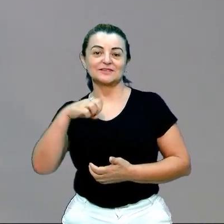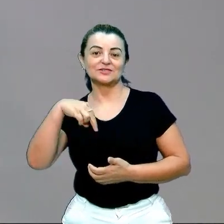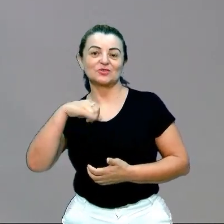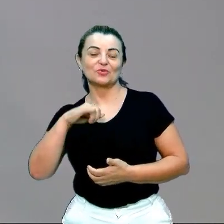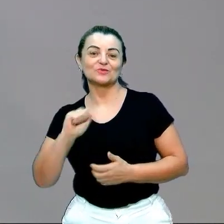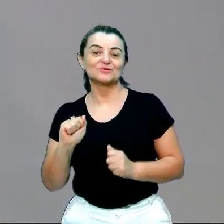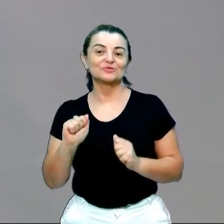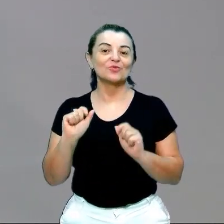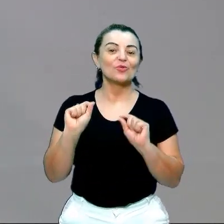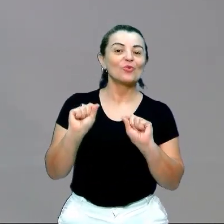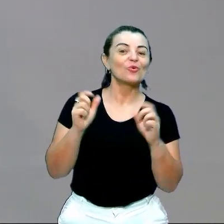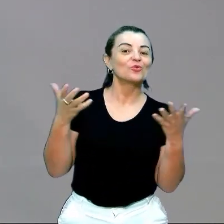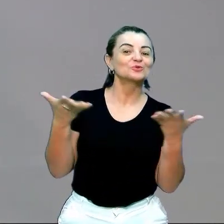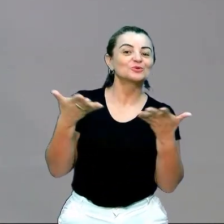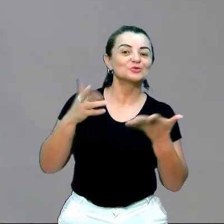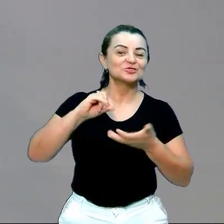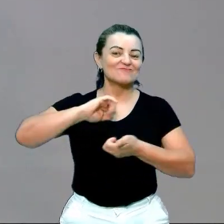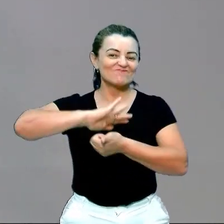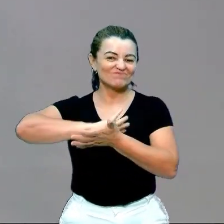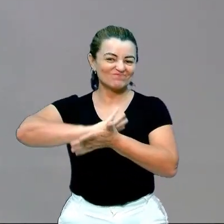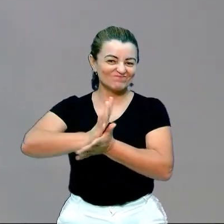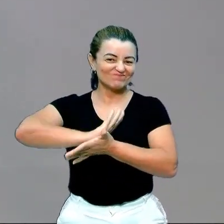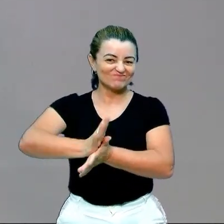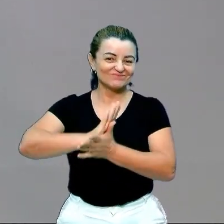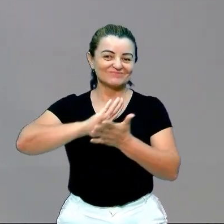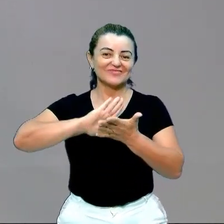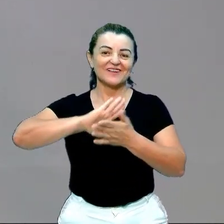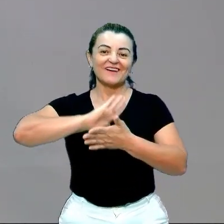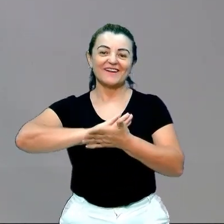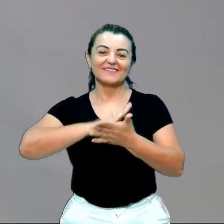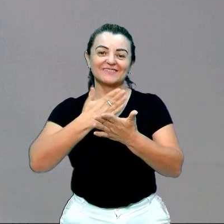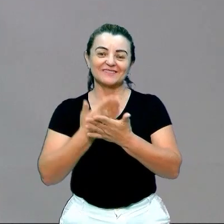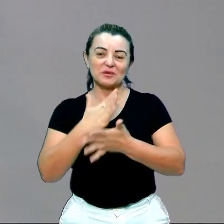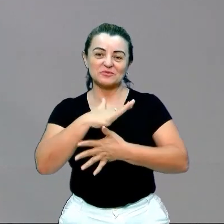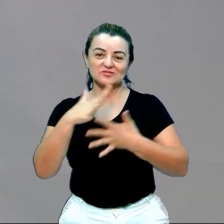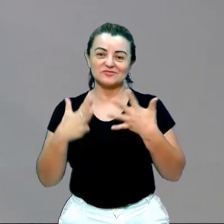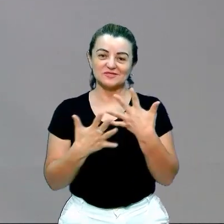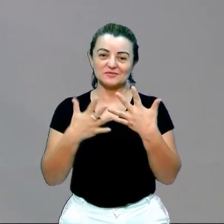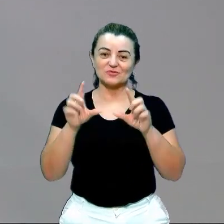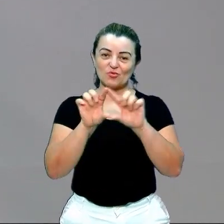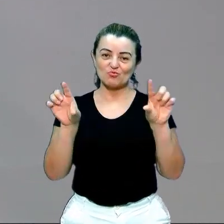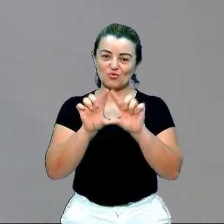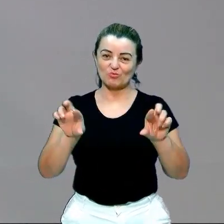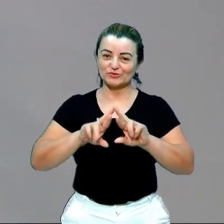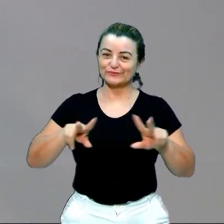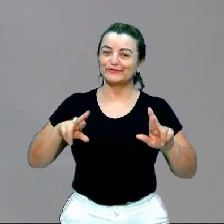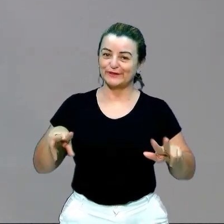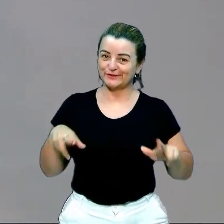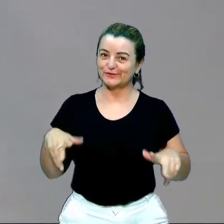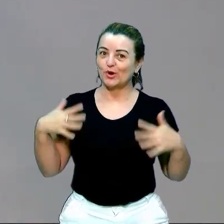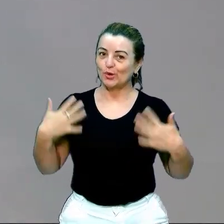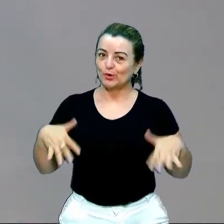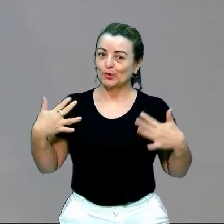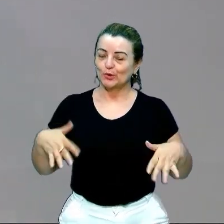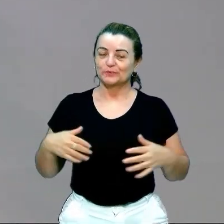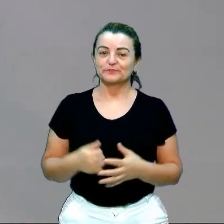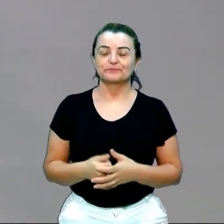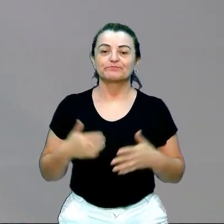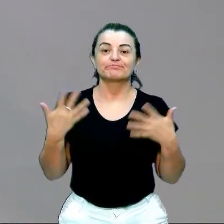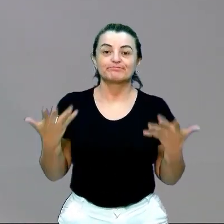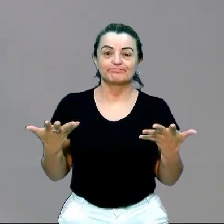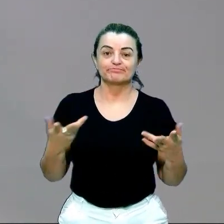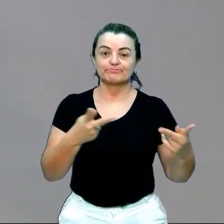dia de quê? De maltratar intérprete de Libras com as nossas nomenclaturas aí da Química, tá? Então, pessoal,